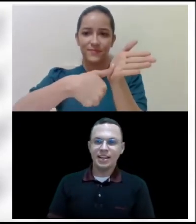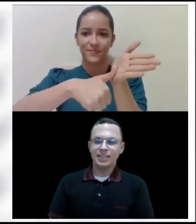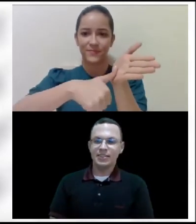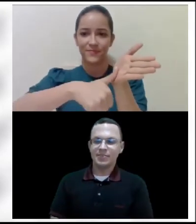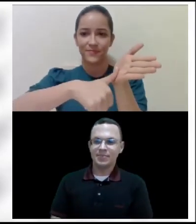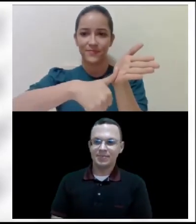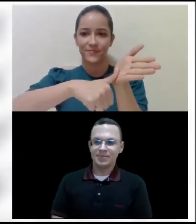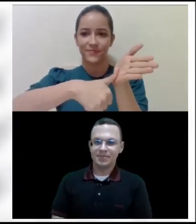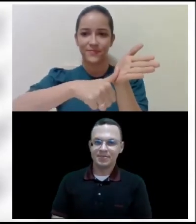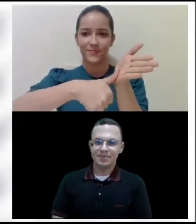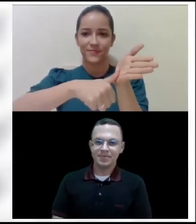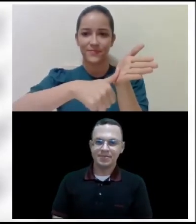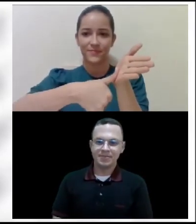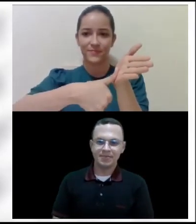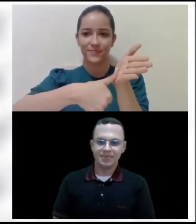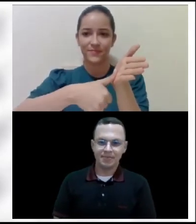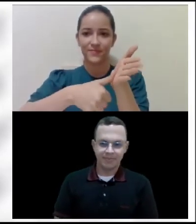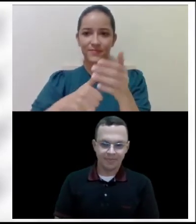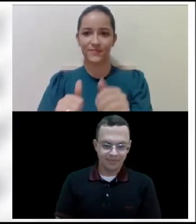Identidade.